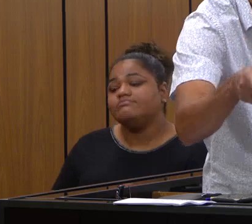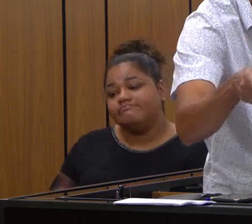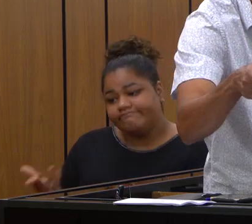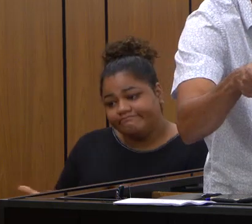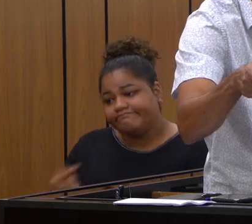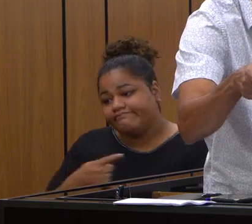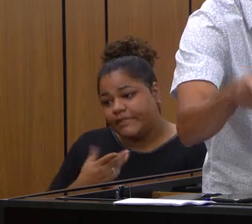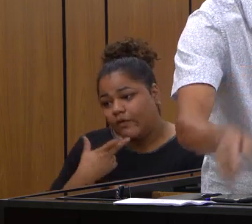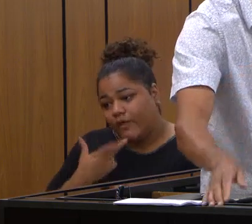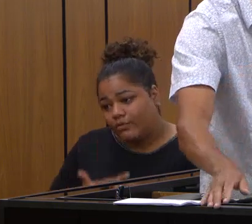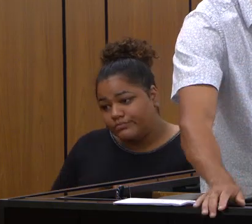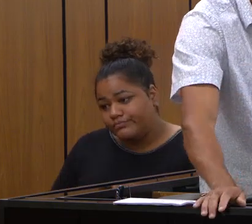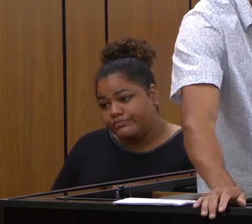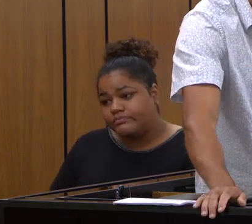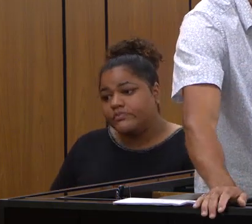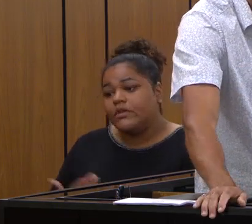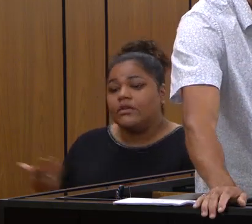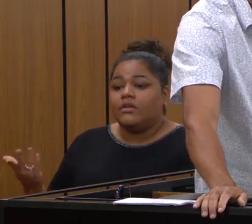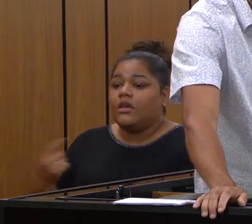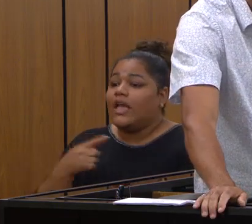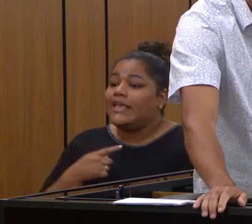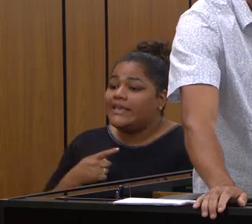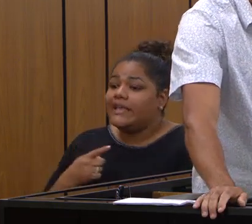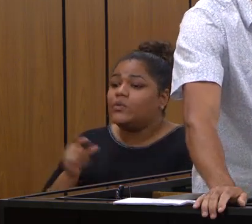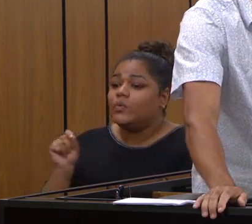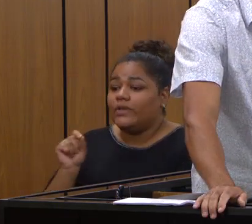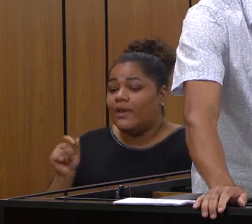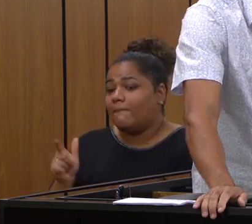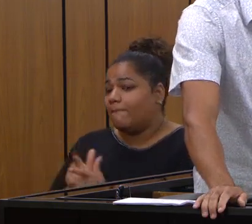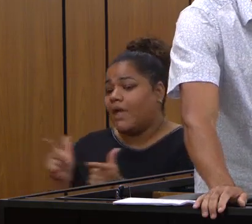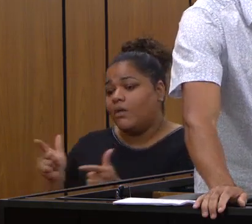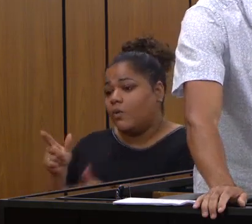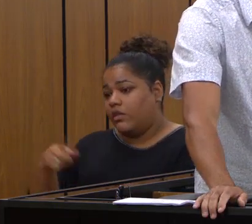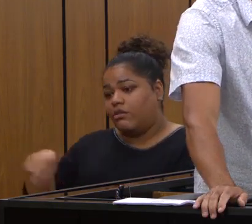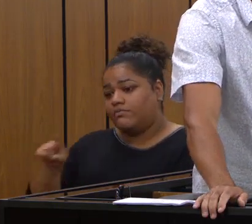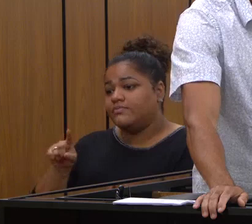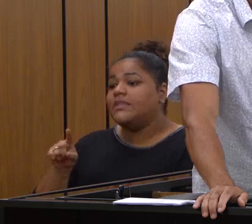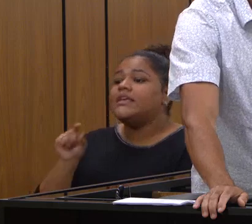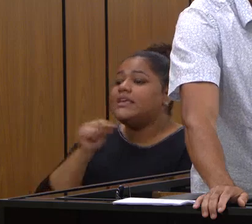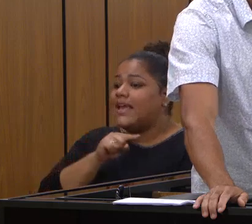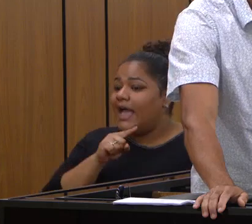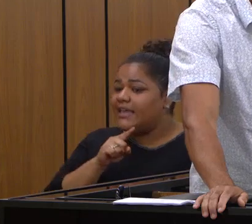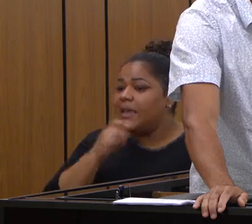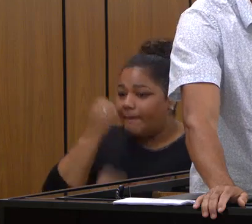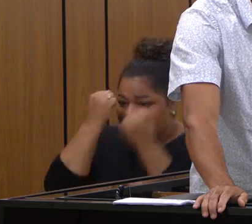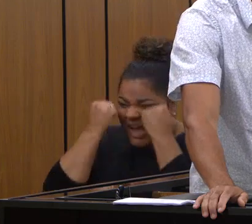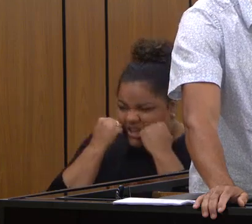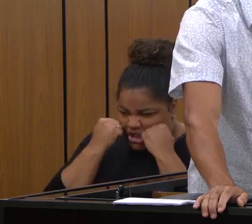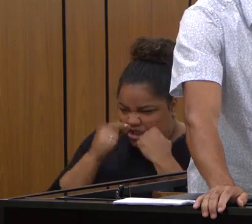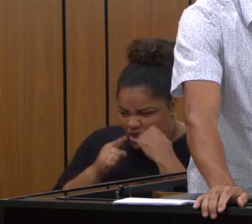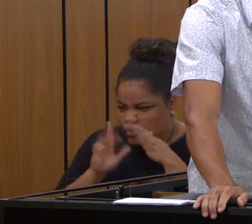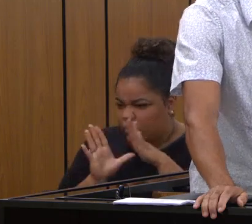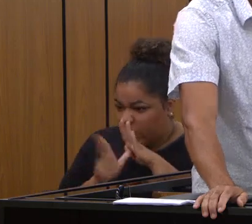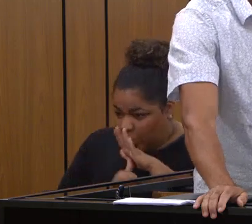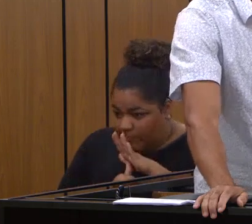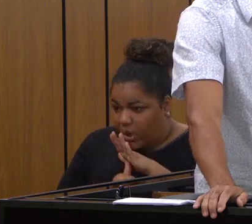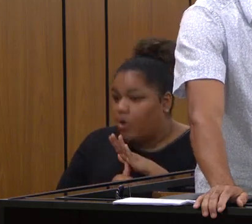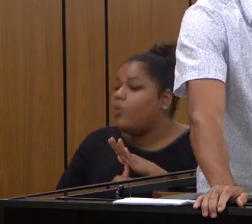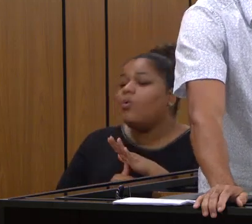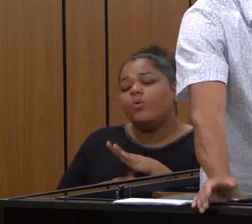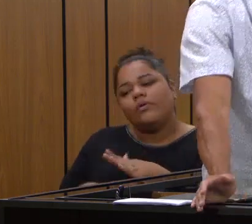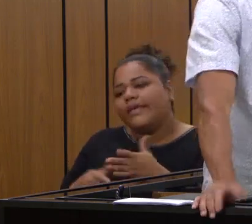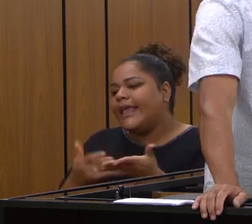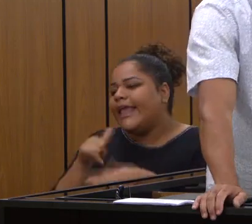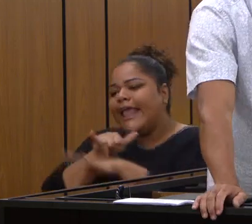estão aqui são assim sim e essa Essência os bandidos as pessoas que estão fazendo essas coisas pega todo mundo